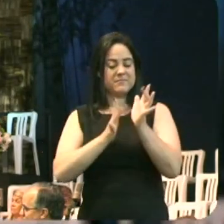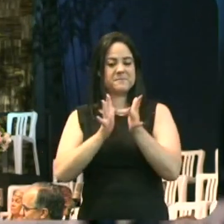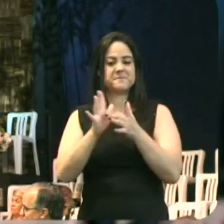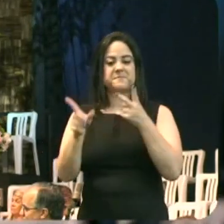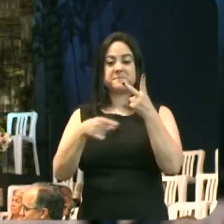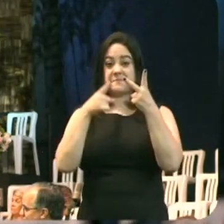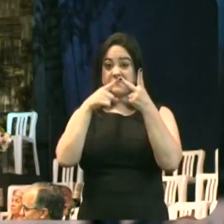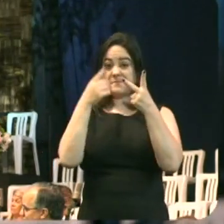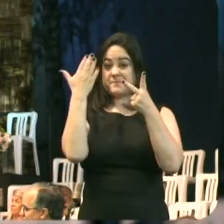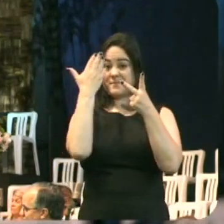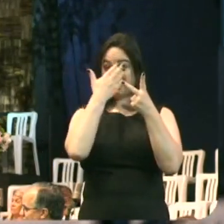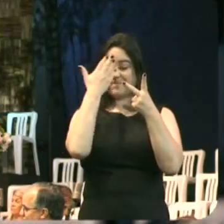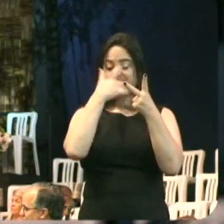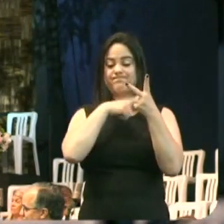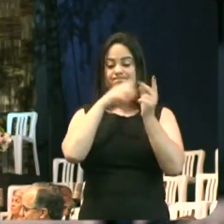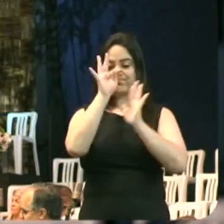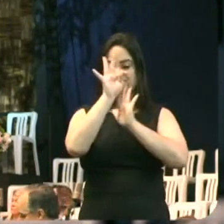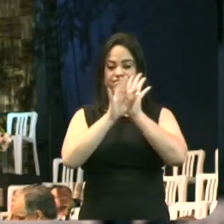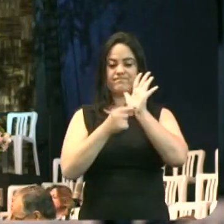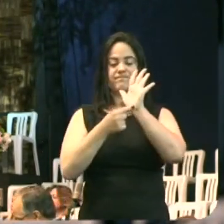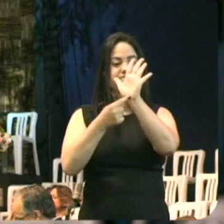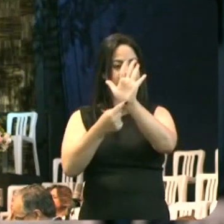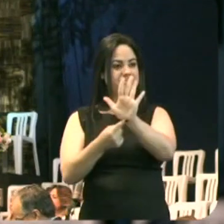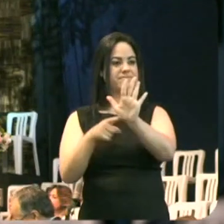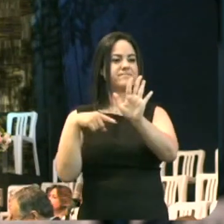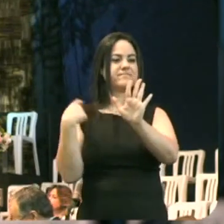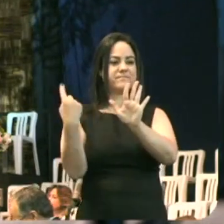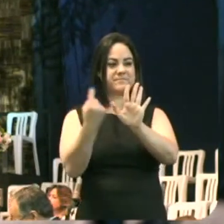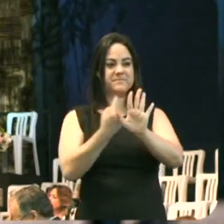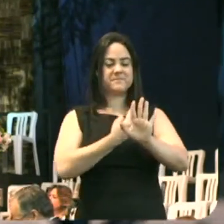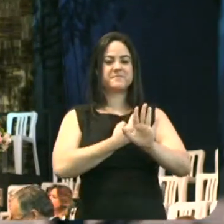Segunda cegueira que esse texto vai apresentar para a gente,